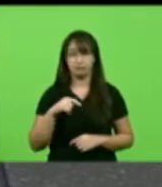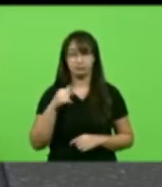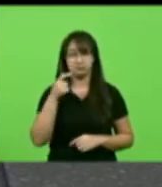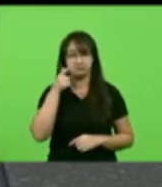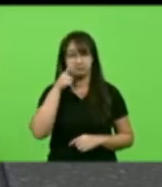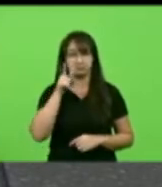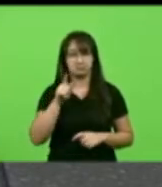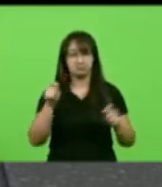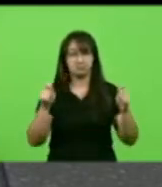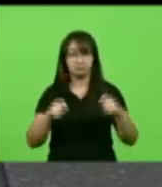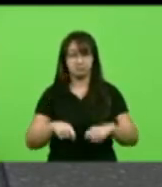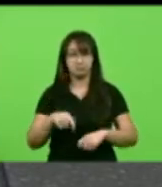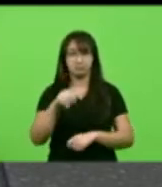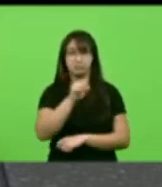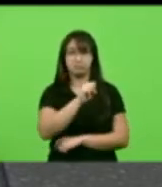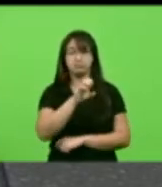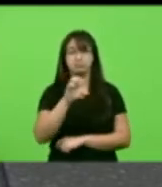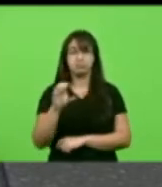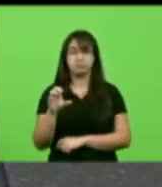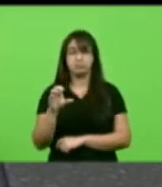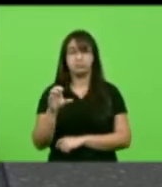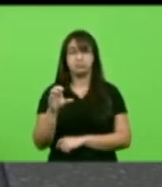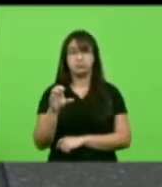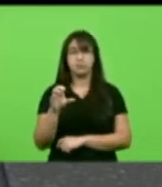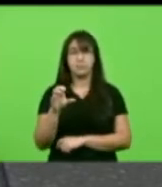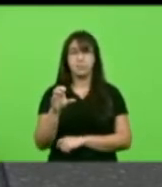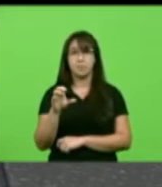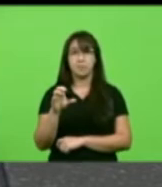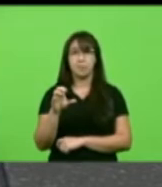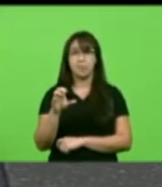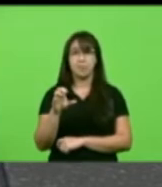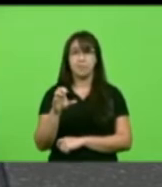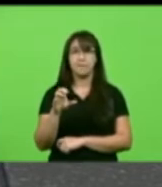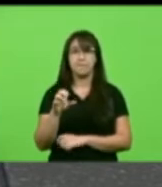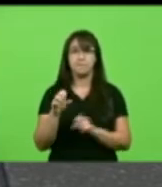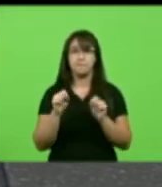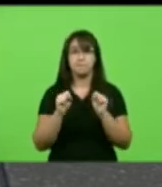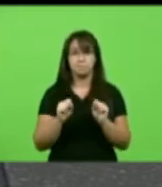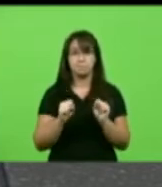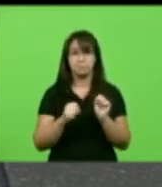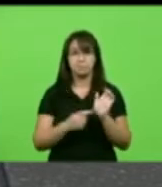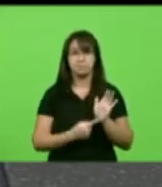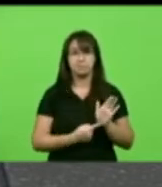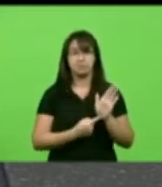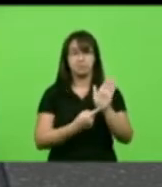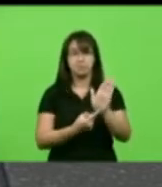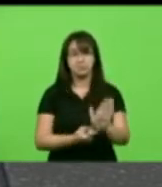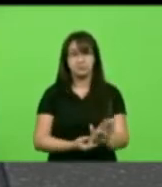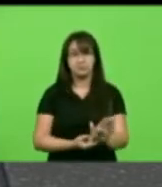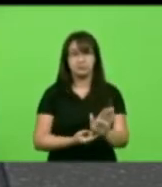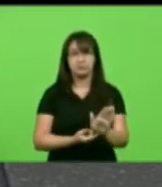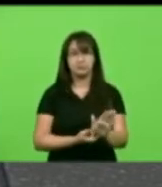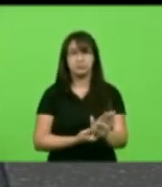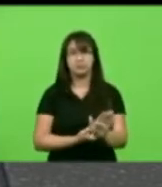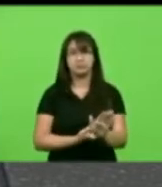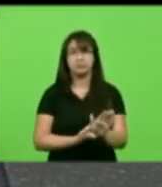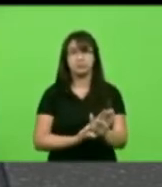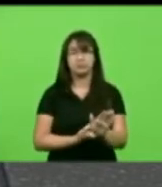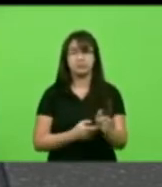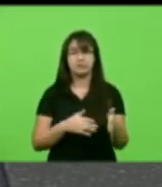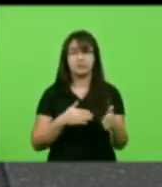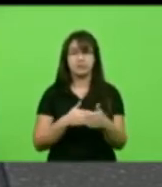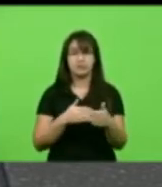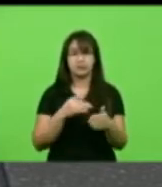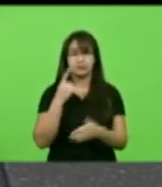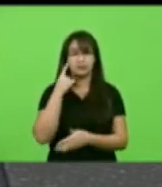e para que Santa Catarina Se apresente é até o dia